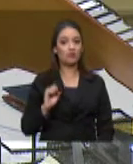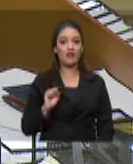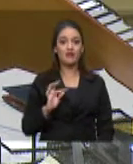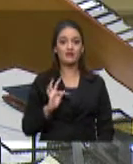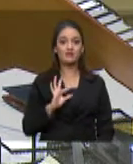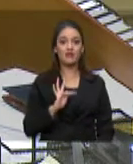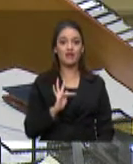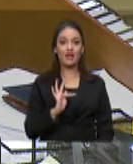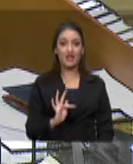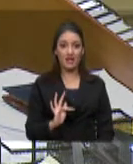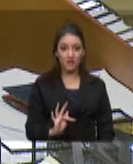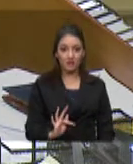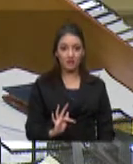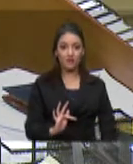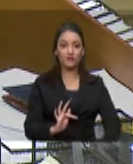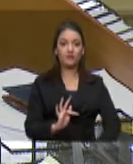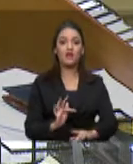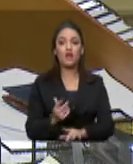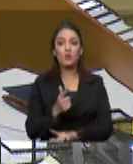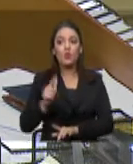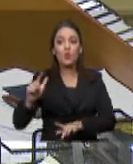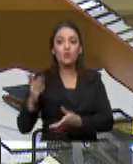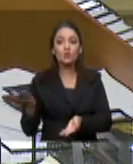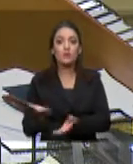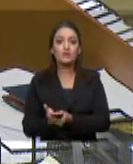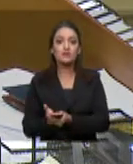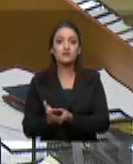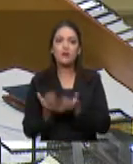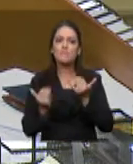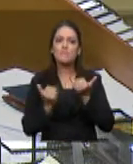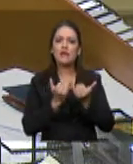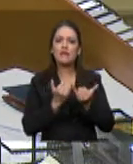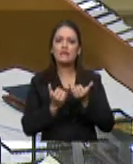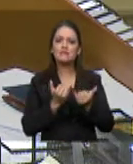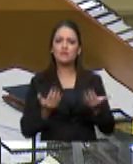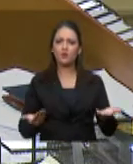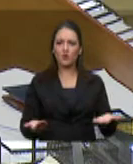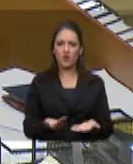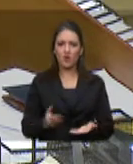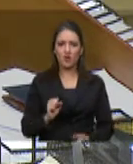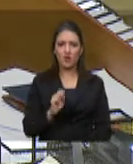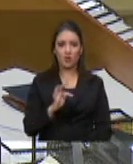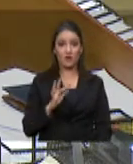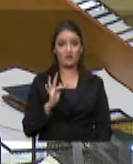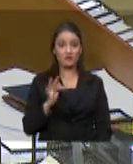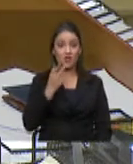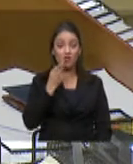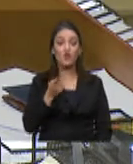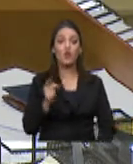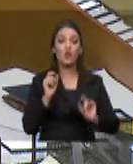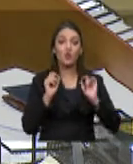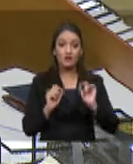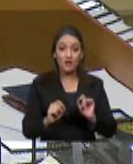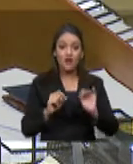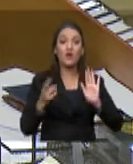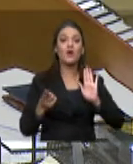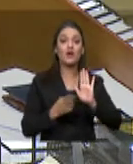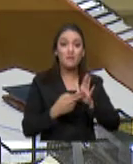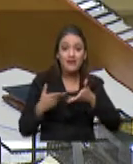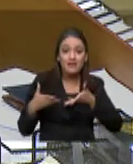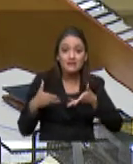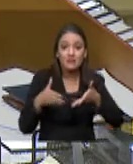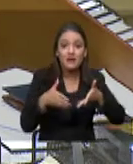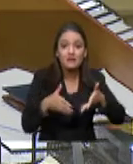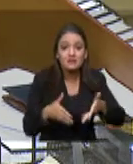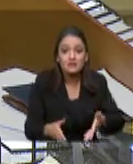um caso fronteiriço a este, onde o Supremo Tribunal Federal disse, ele reconheceu que a participação